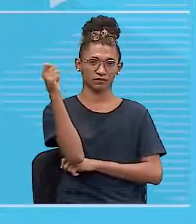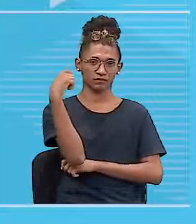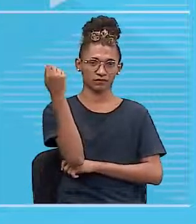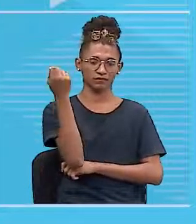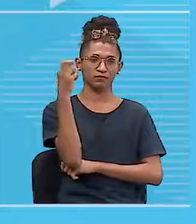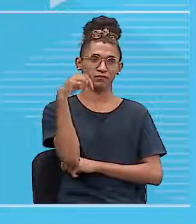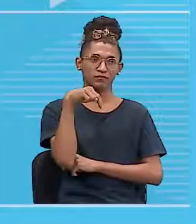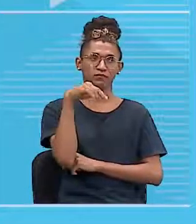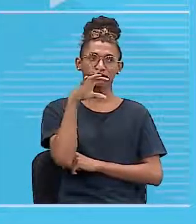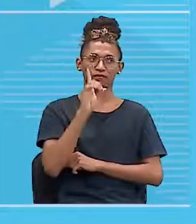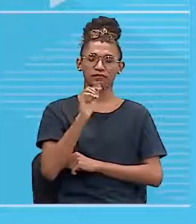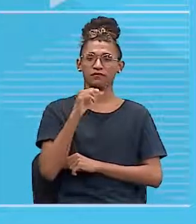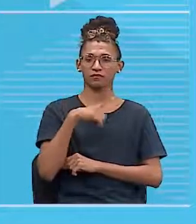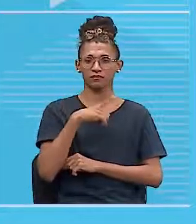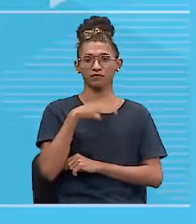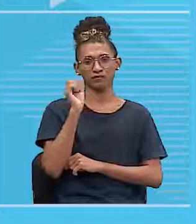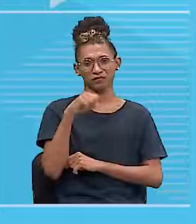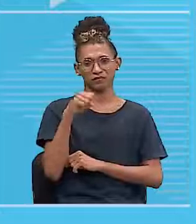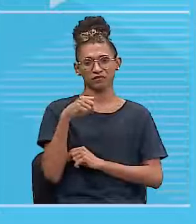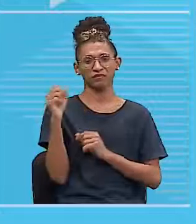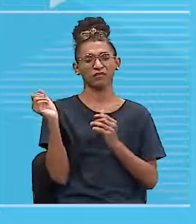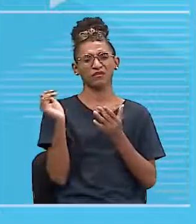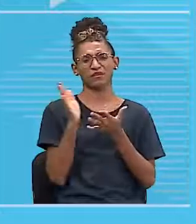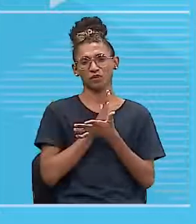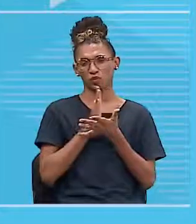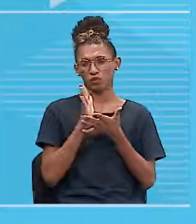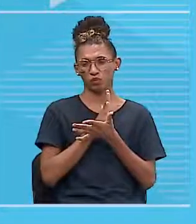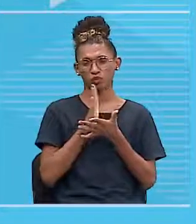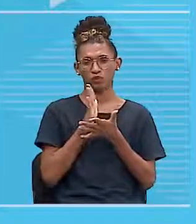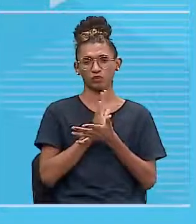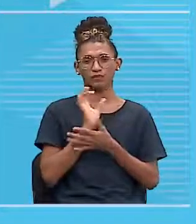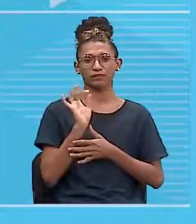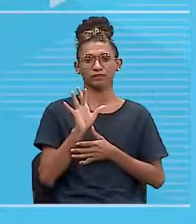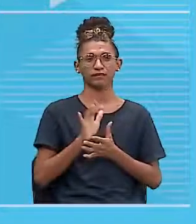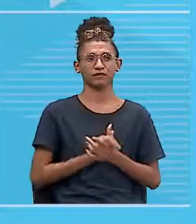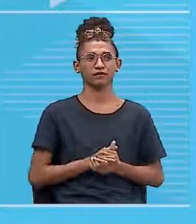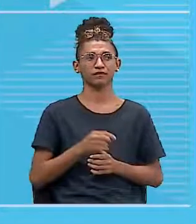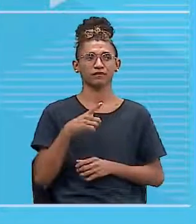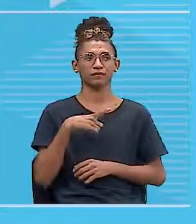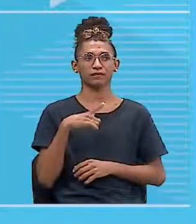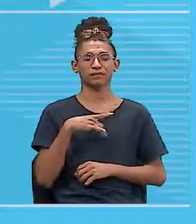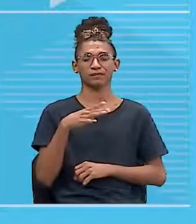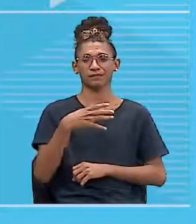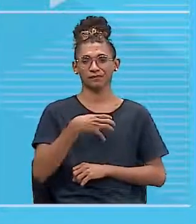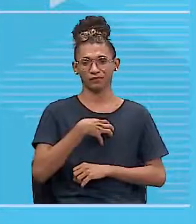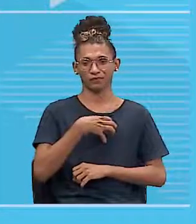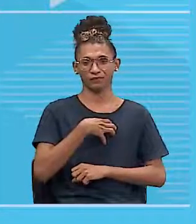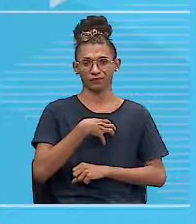Nordeste tem tem mas não são tão representativas tem a Bahia